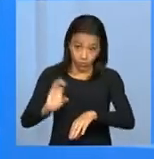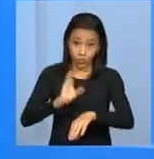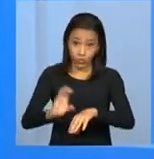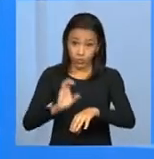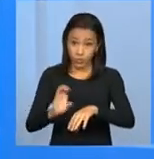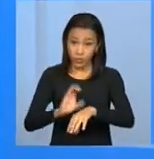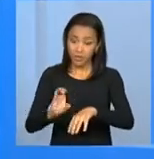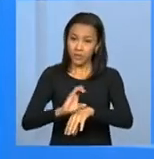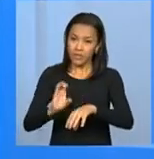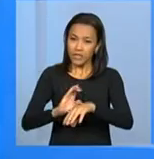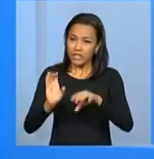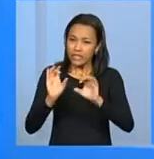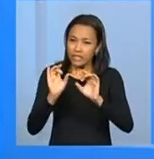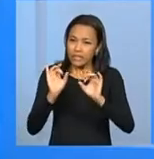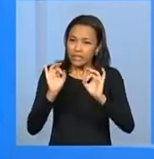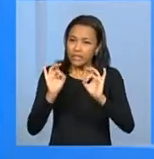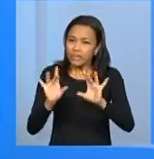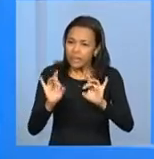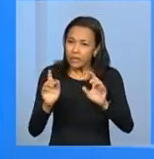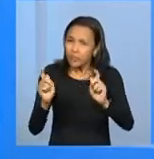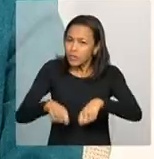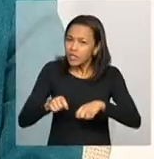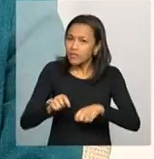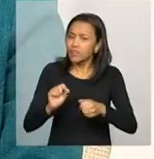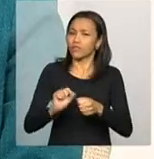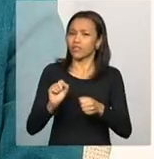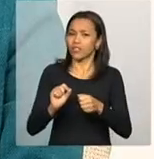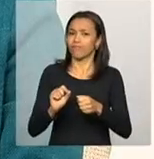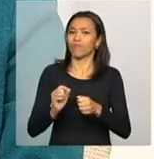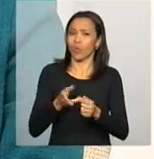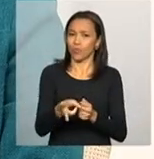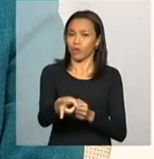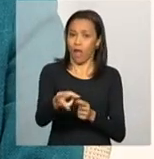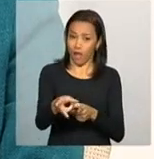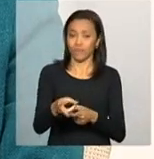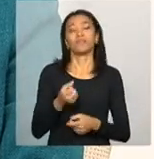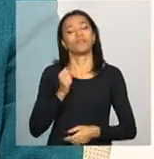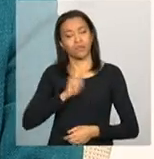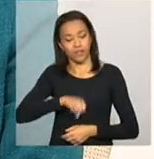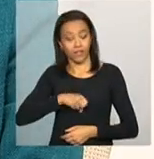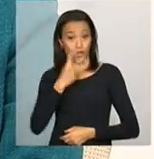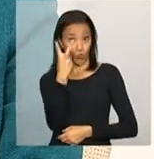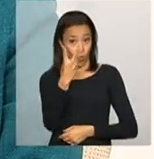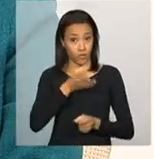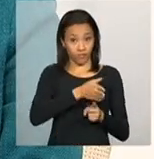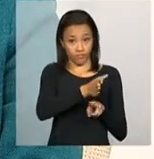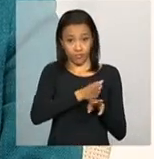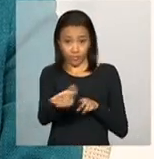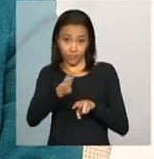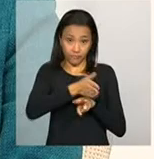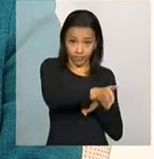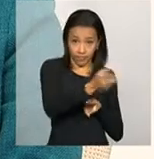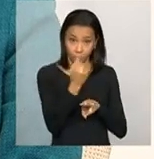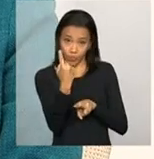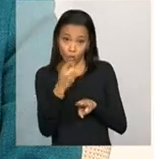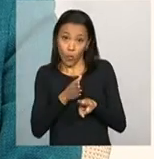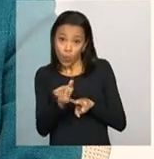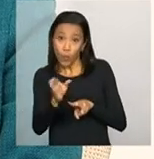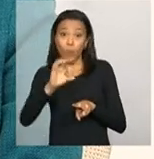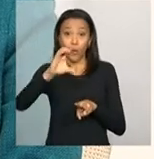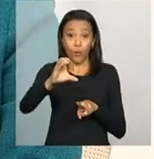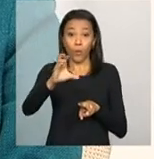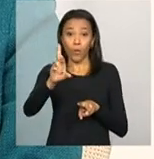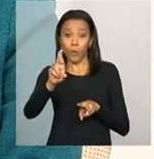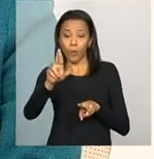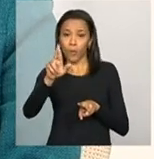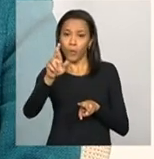especialização que ela seja capaz de executar, é isso? Sim, existem duas formas de acesso aos cursos. O CRAS fará